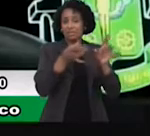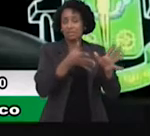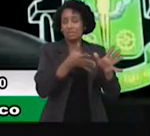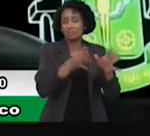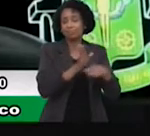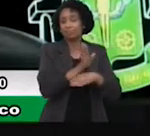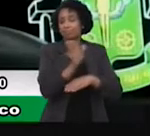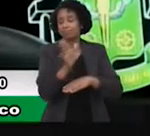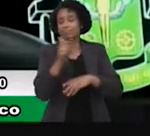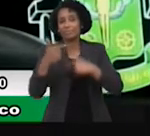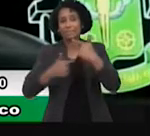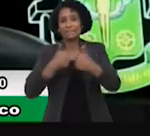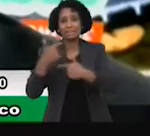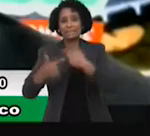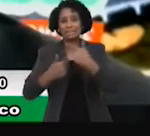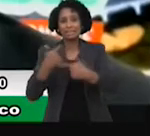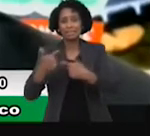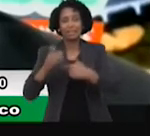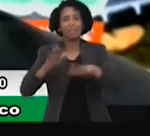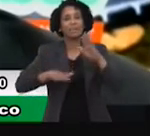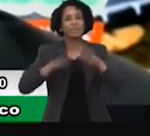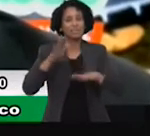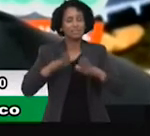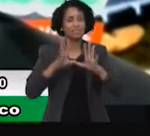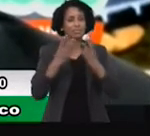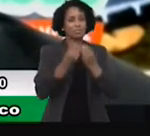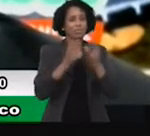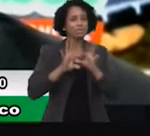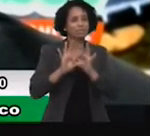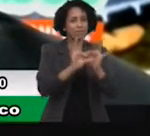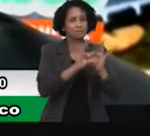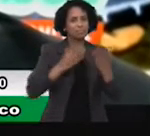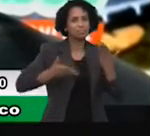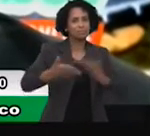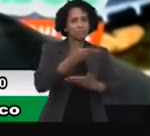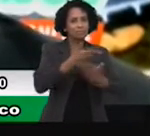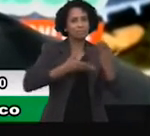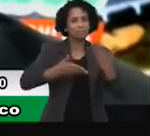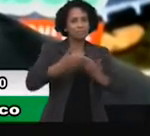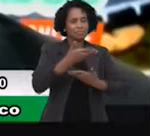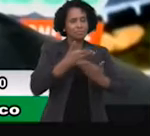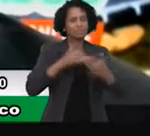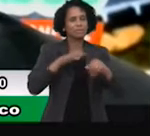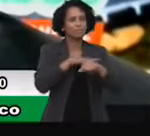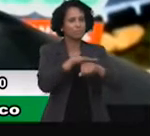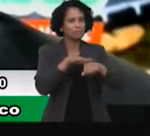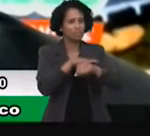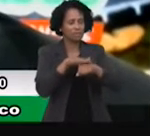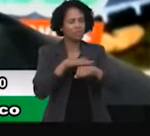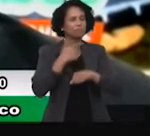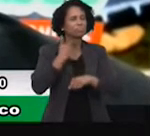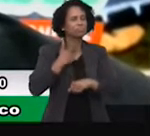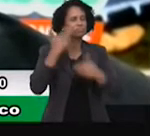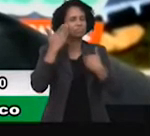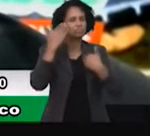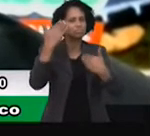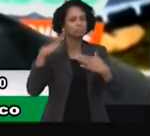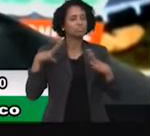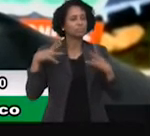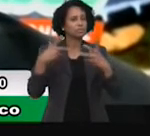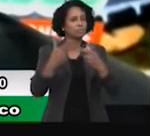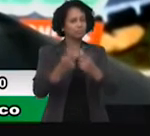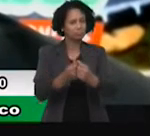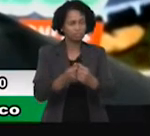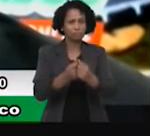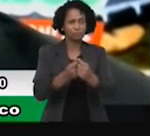de confraternização, de conversas, e a gente está na rua trabalhando. Então, quero agradecer a todos, desejar para todo o povo